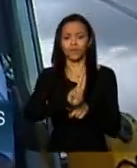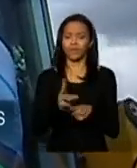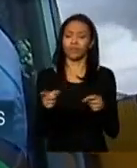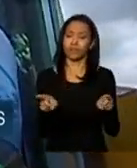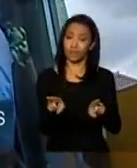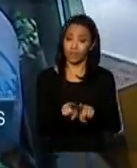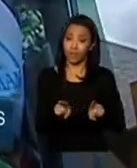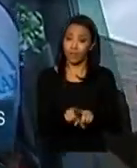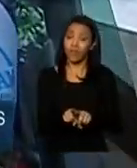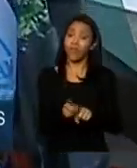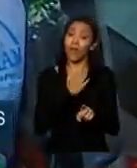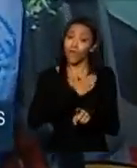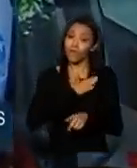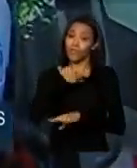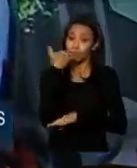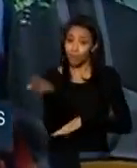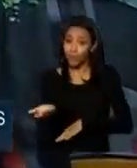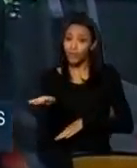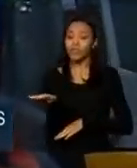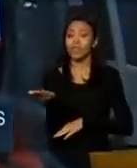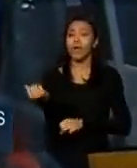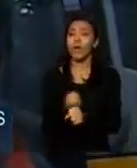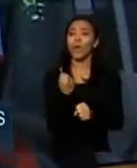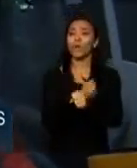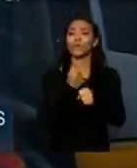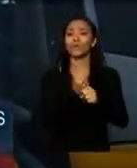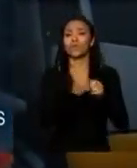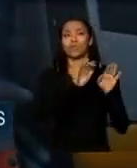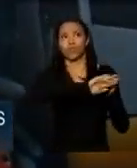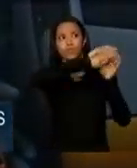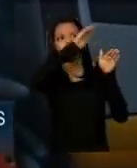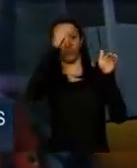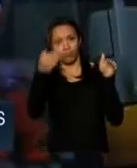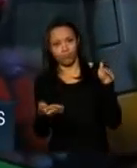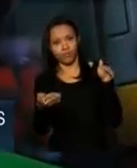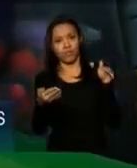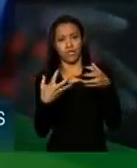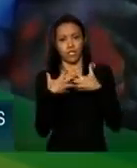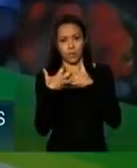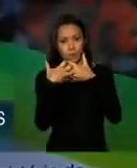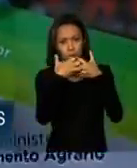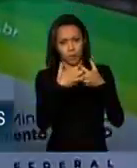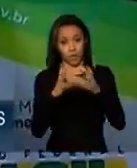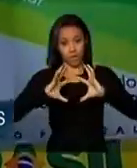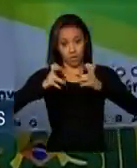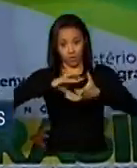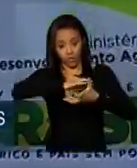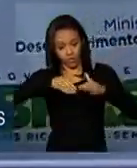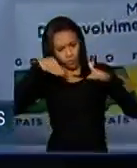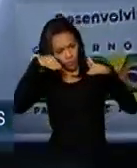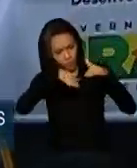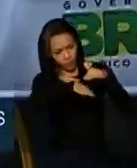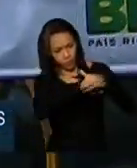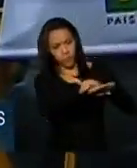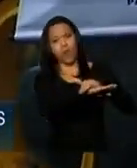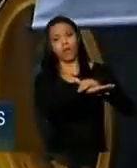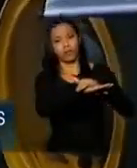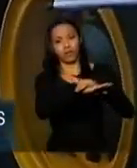solicitar de Vossa Excelência a construção de um galpão para podermos guardar de forma adequada essas